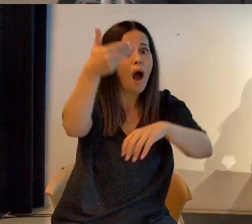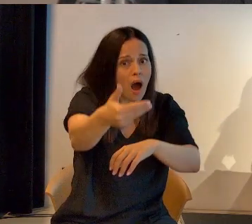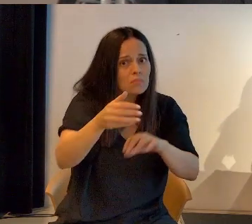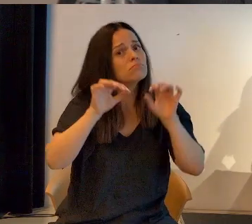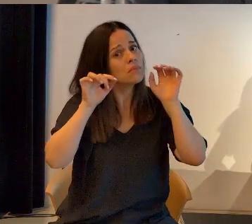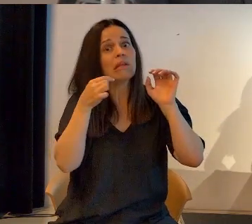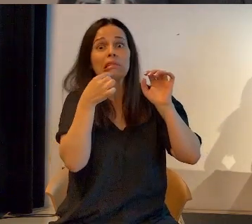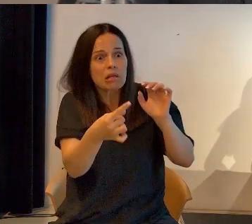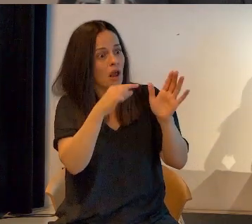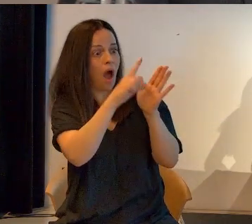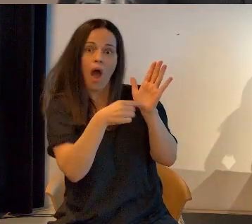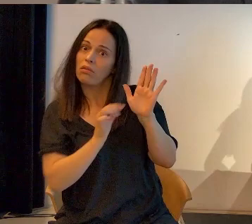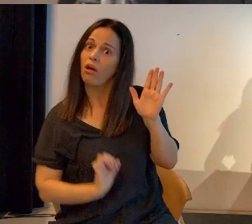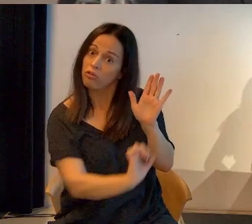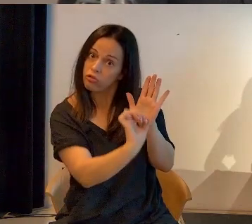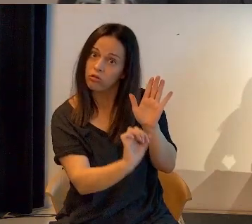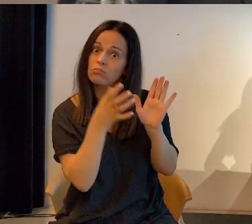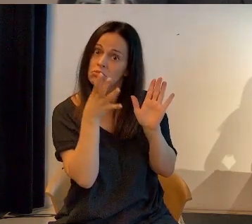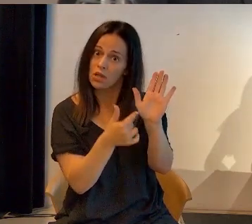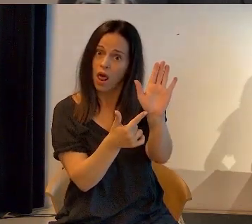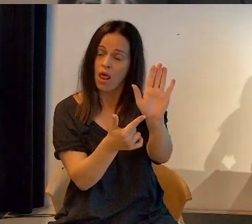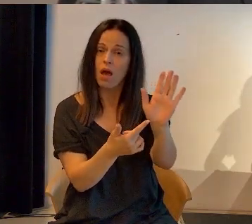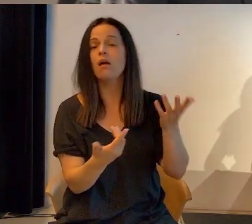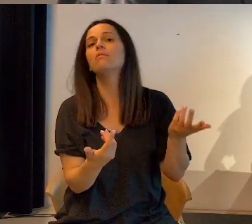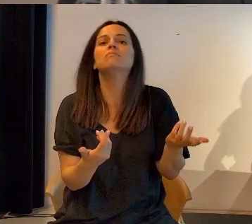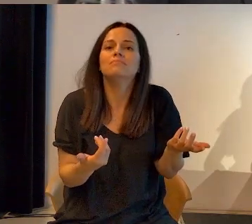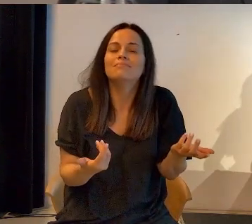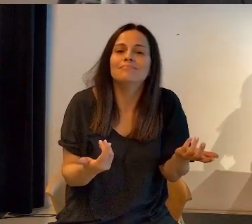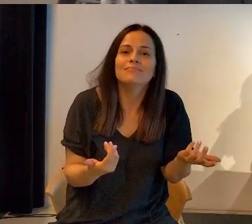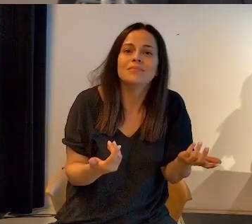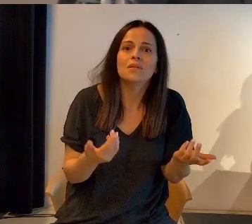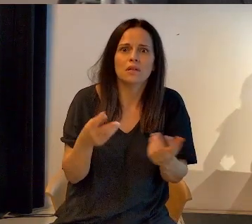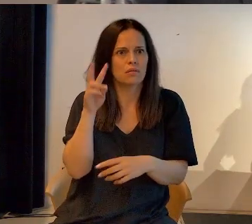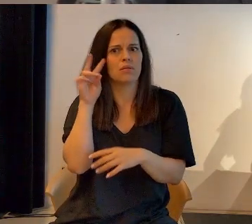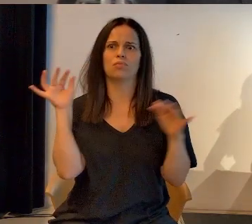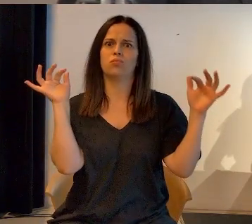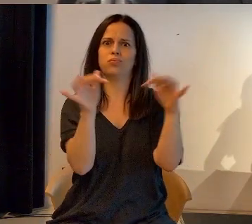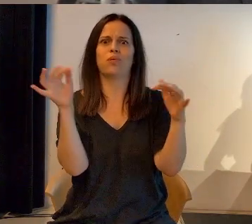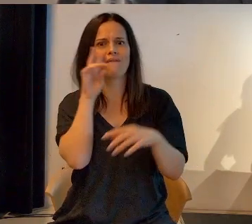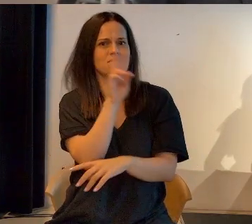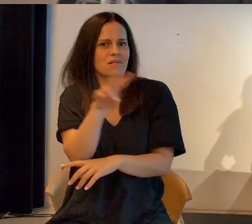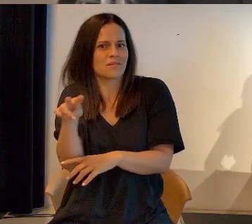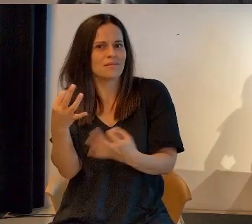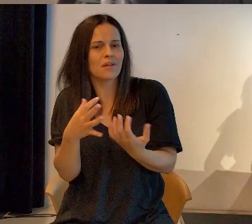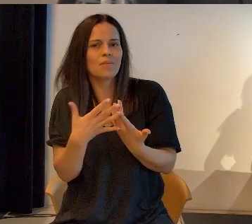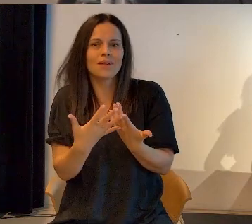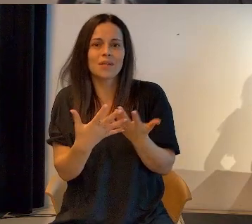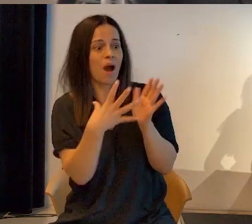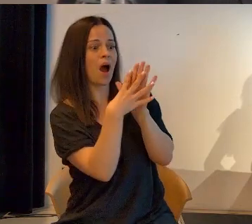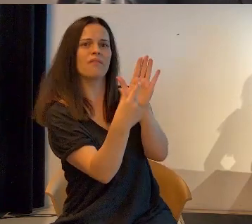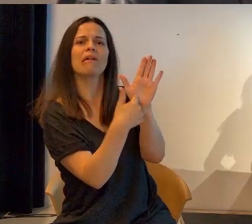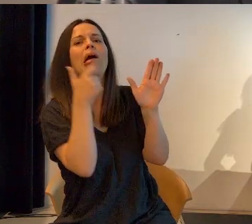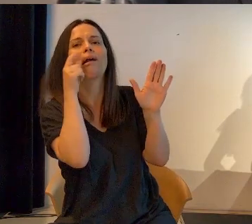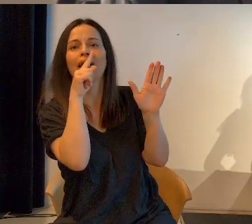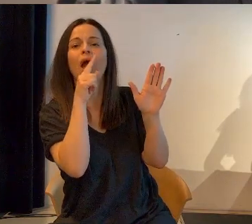No Dubai, portanto, as pessoas vão, e é um sítio extraordinariamente visitado, e a referência é indiscutível, está lá,